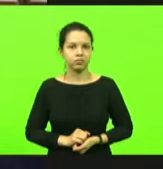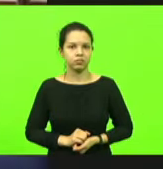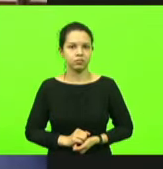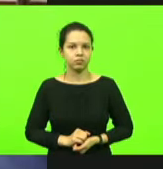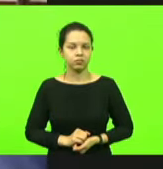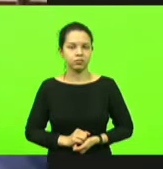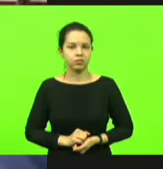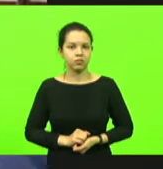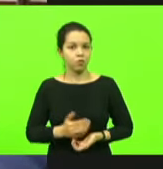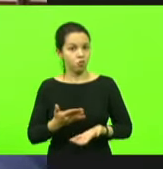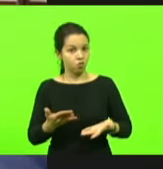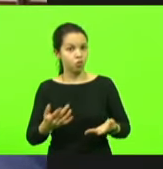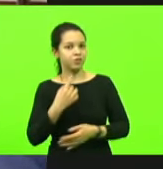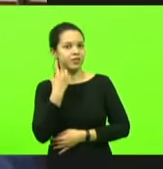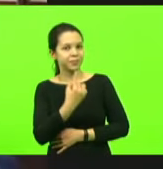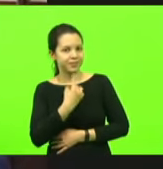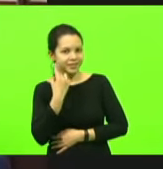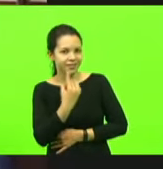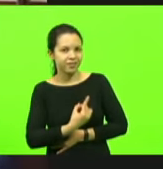Senhores deputados,